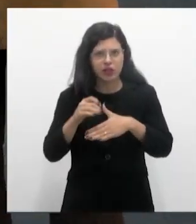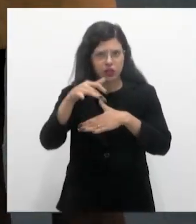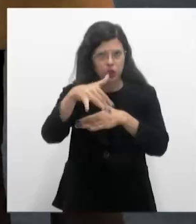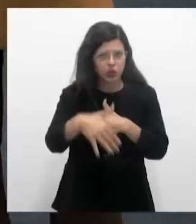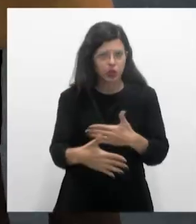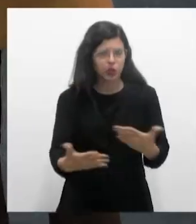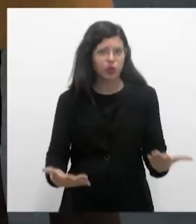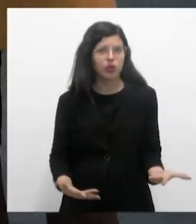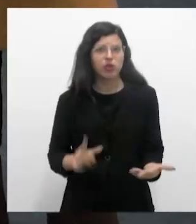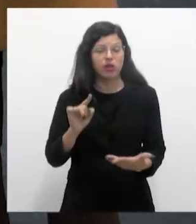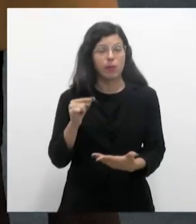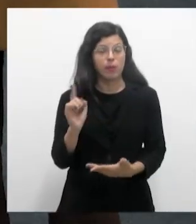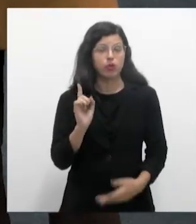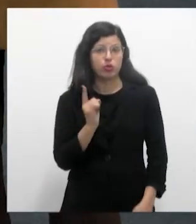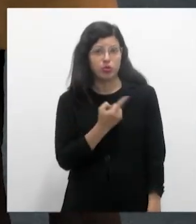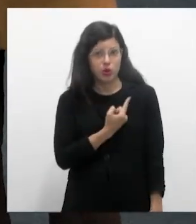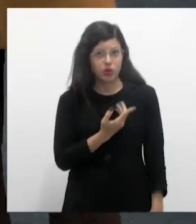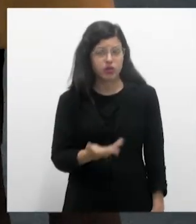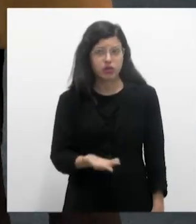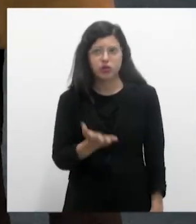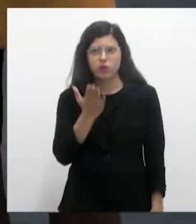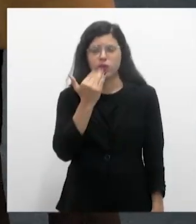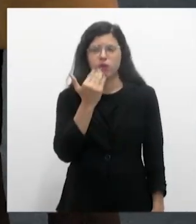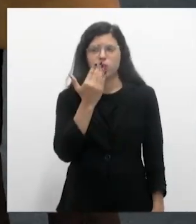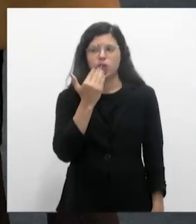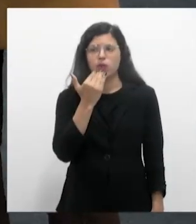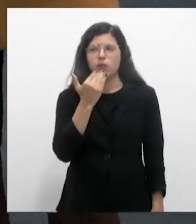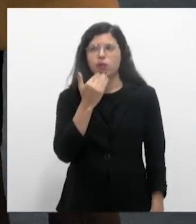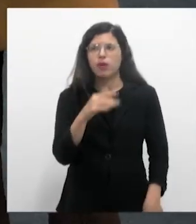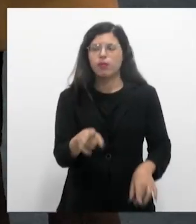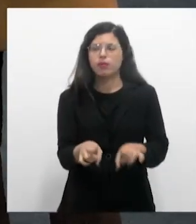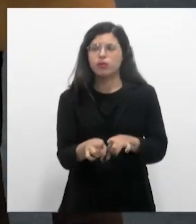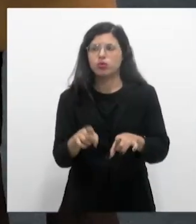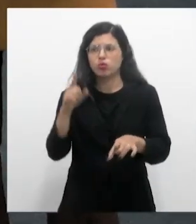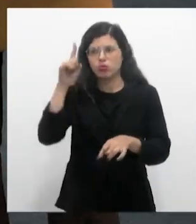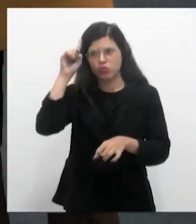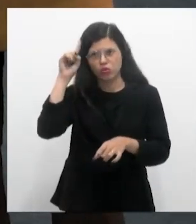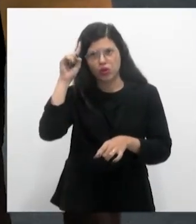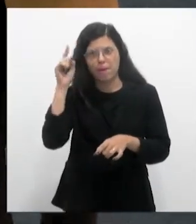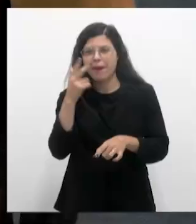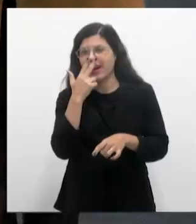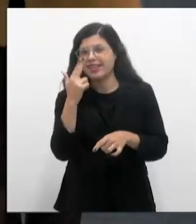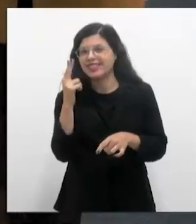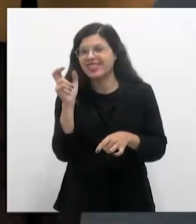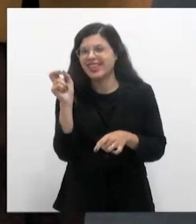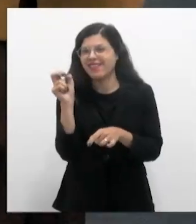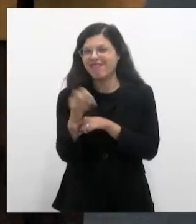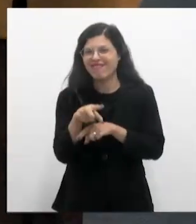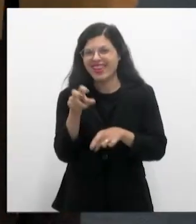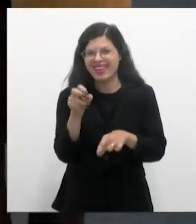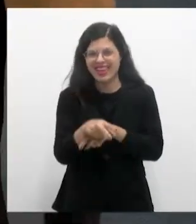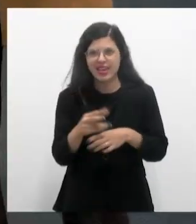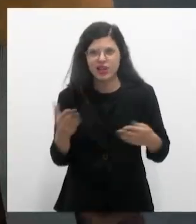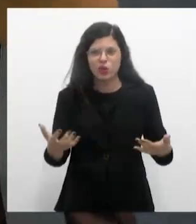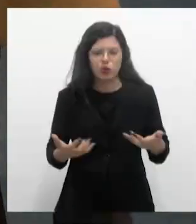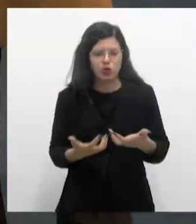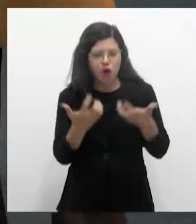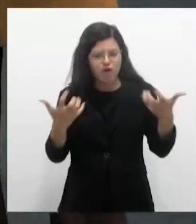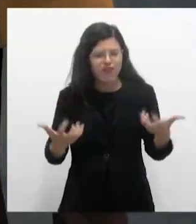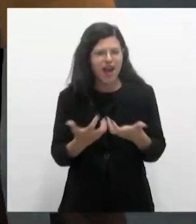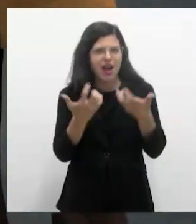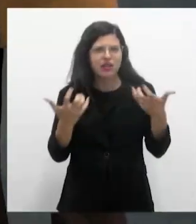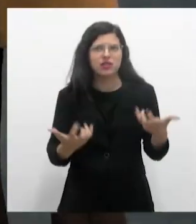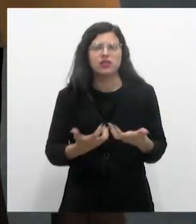nós, que comemos a nossa dose diária de veneno no alface e tomate de cada dia.